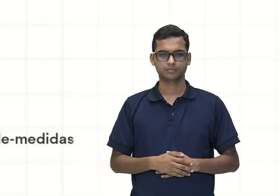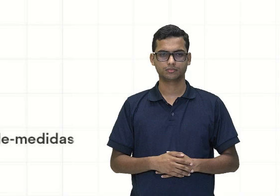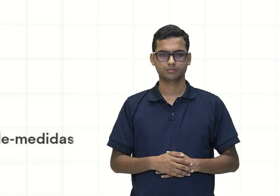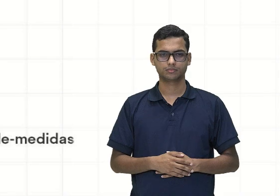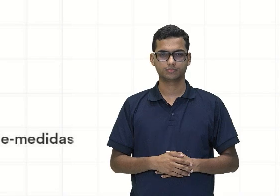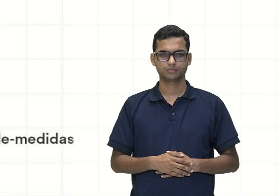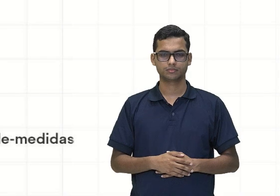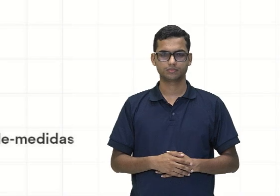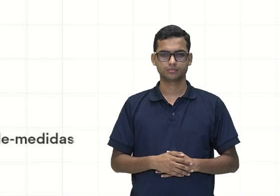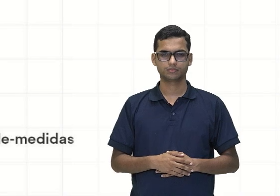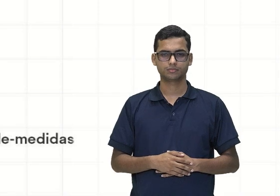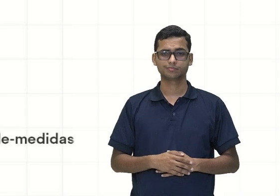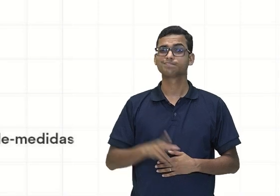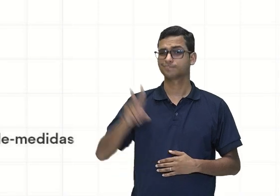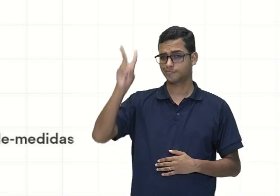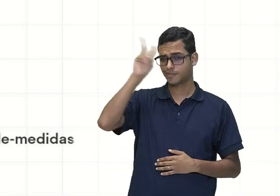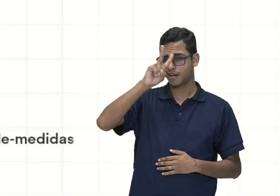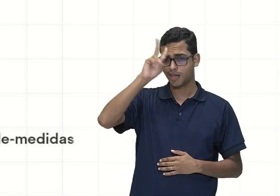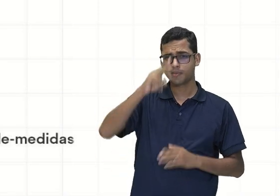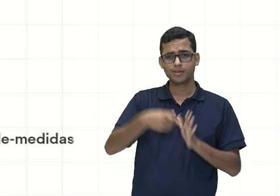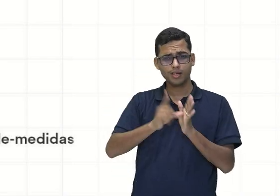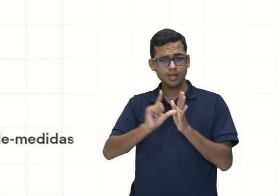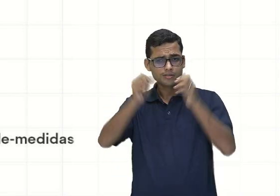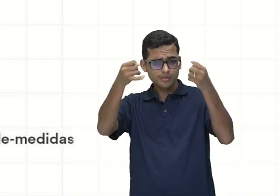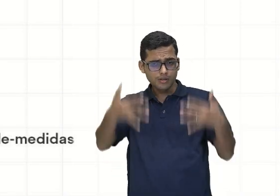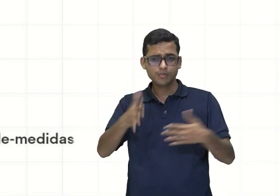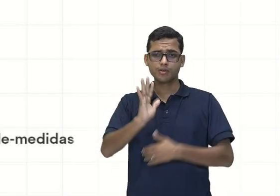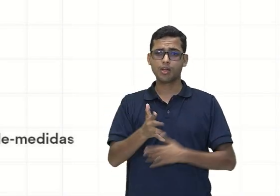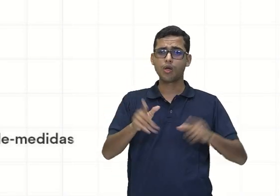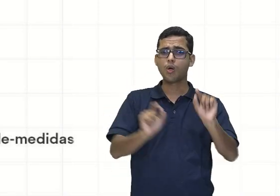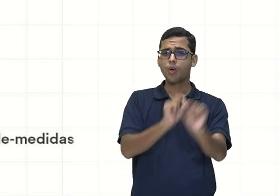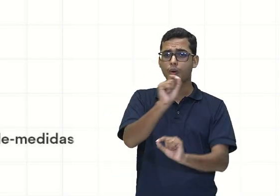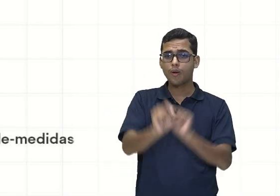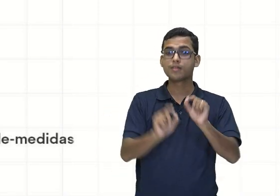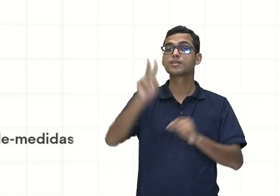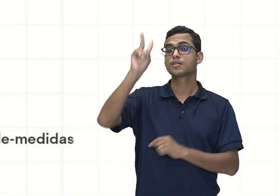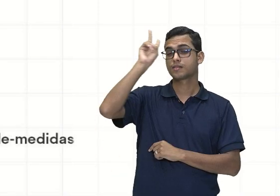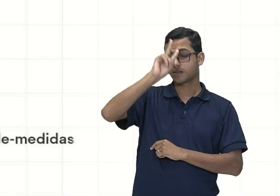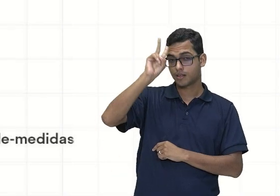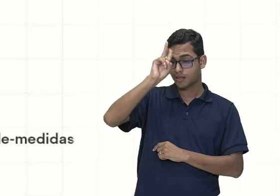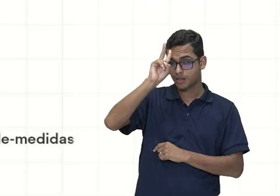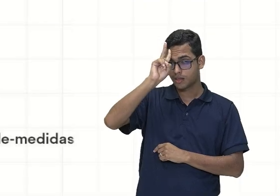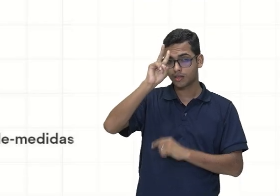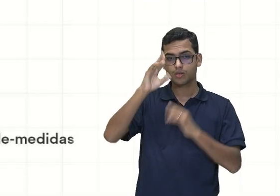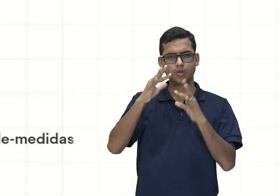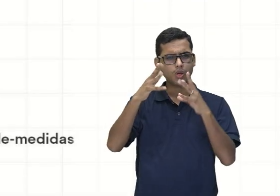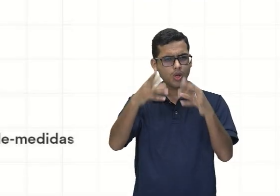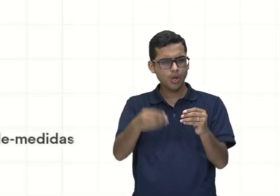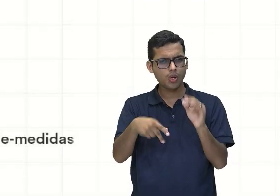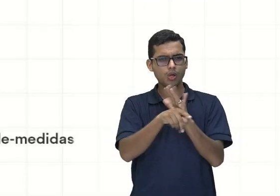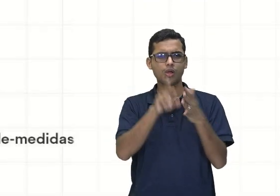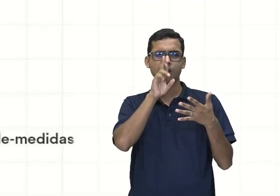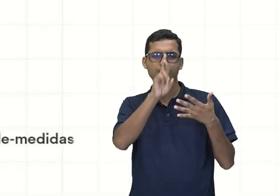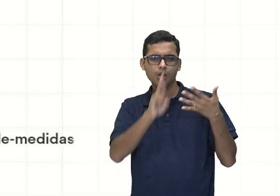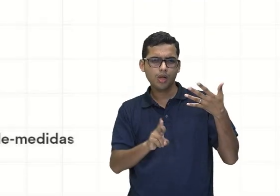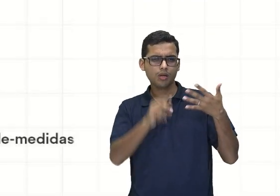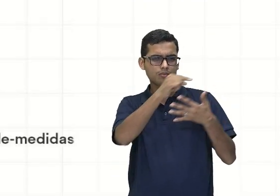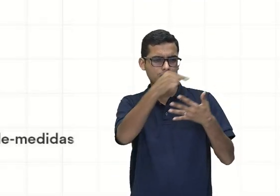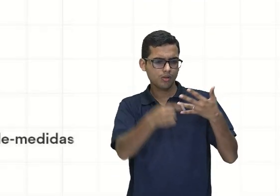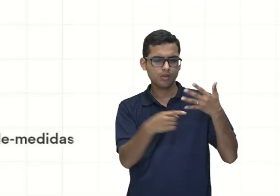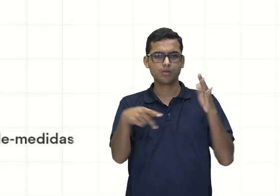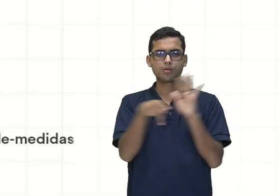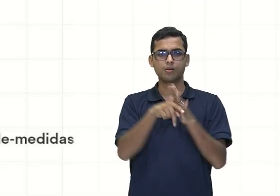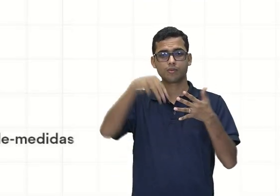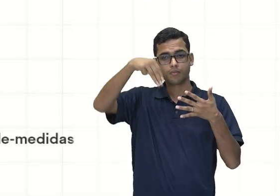Mas vocês lembram que eu falei? Lembrando que aqui, ó, todas as minhas alternativas estão em